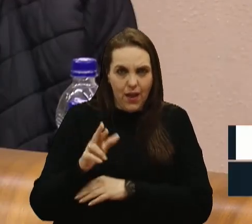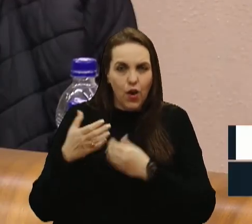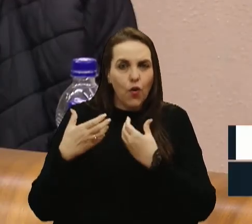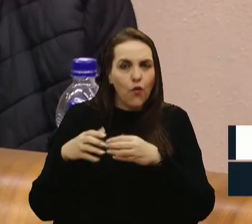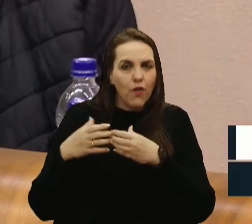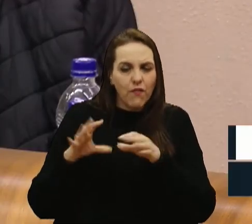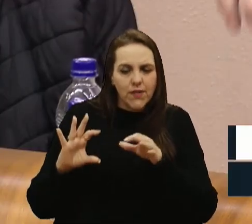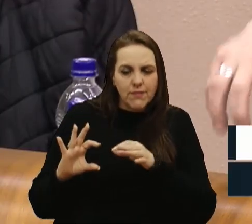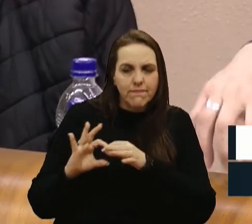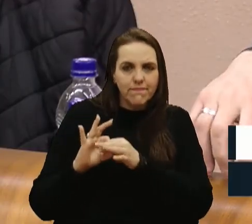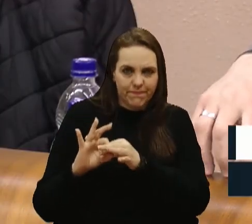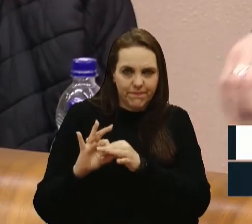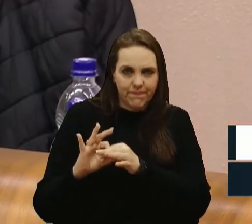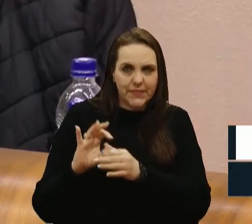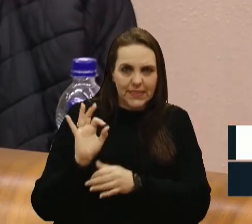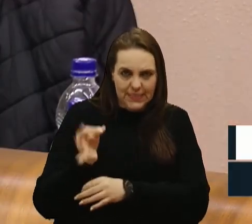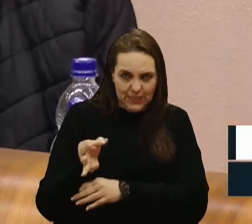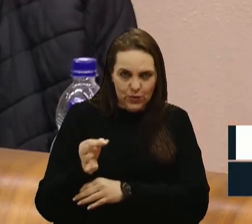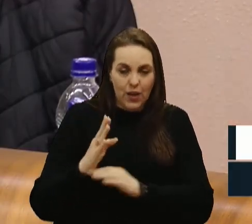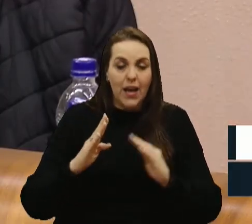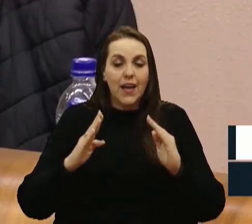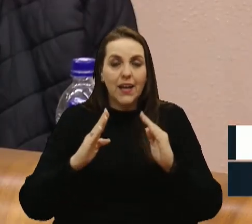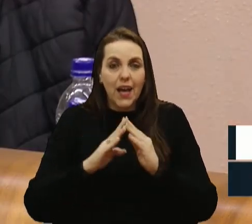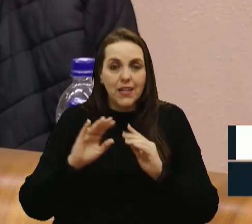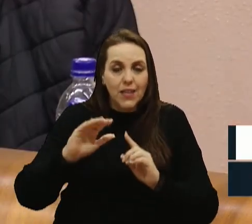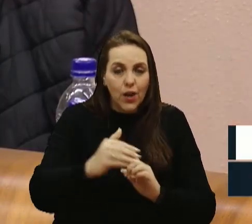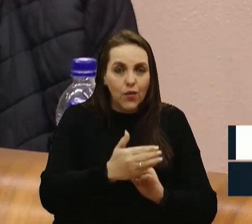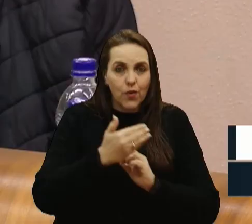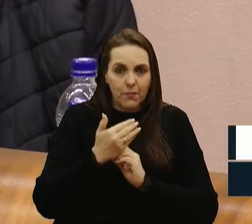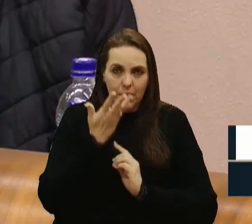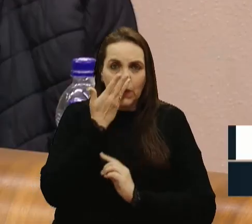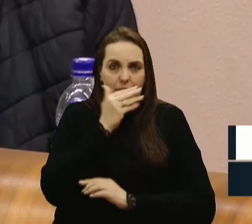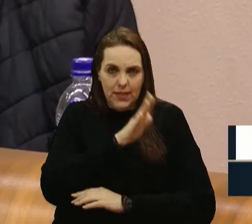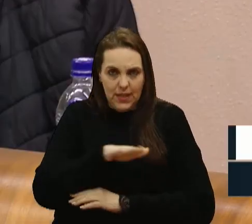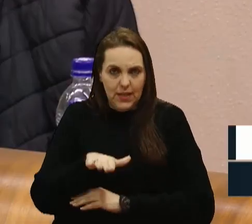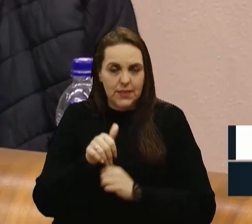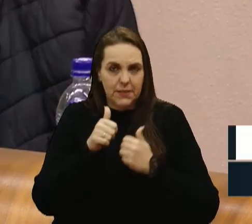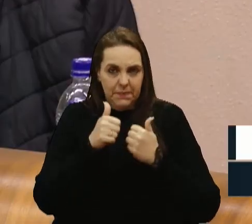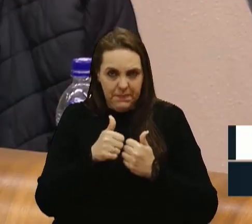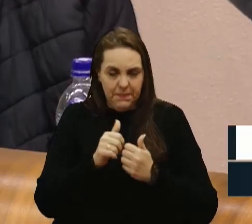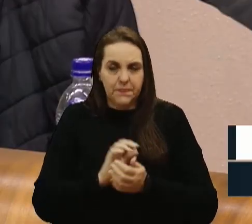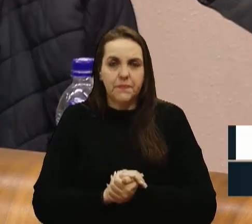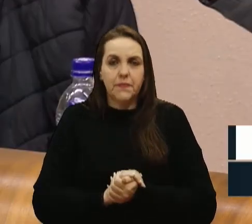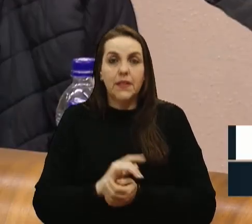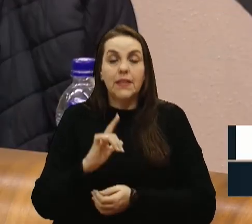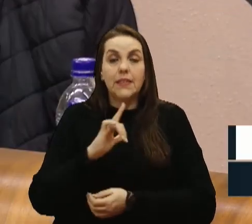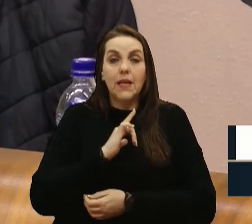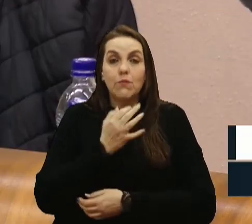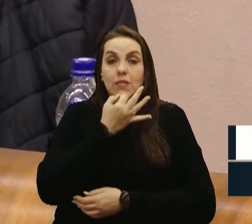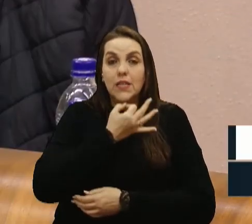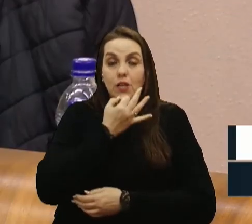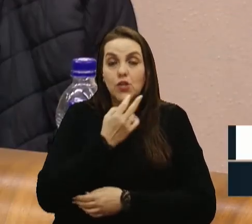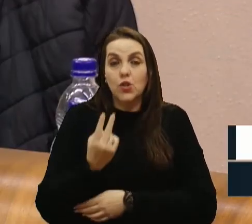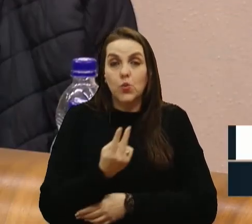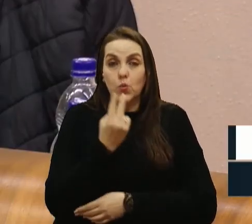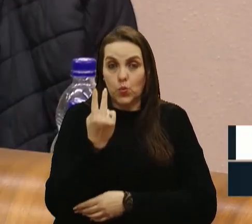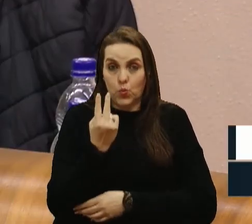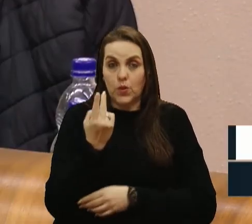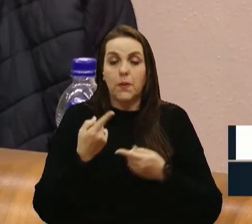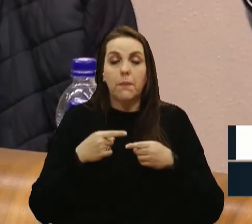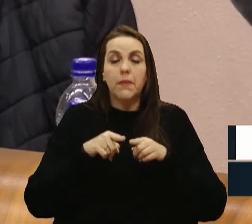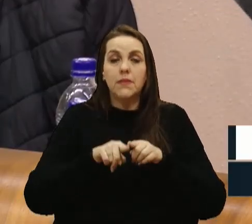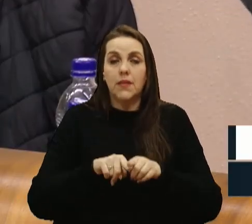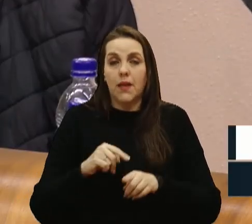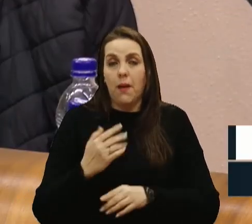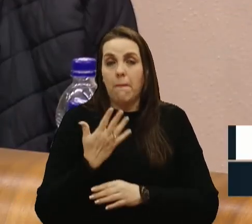né? Casa Lar são aquelas casas de abrigo de crianças, né? Nós temos em Caxias 2 em parceria com uma